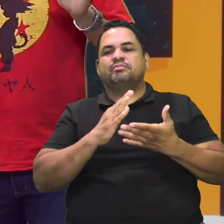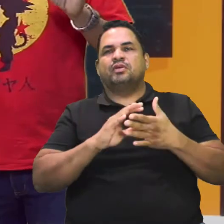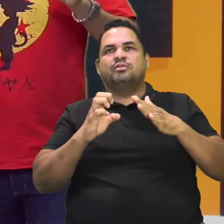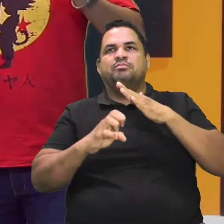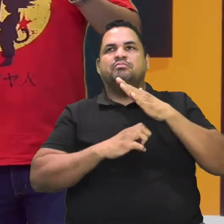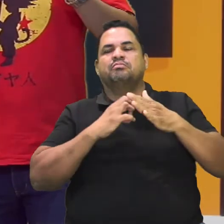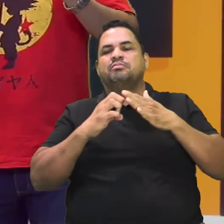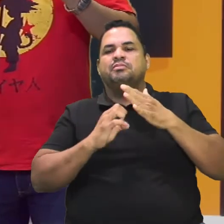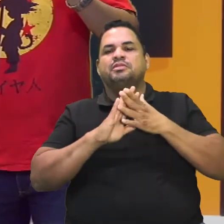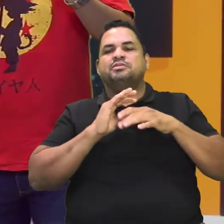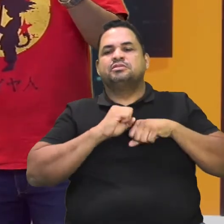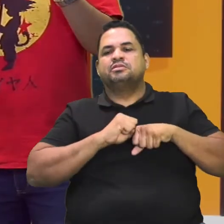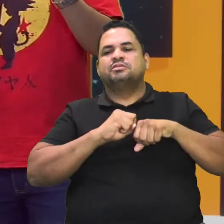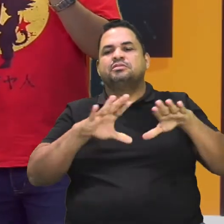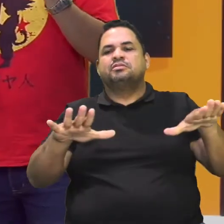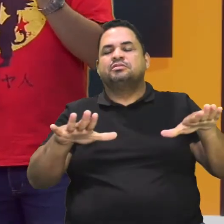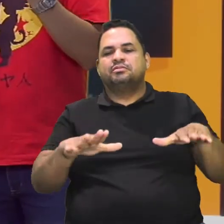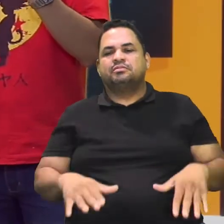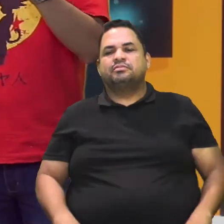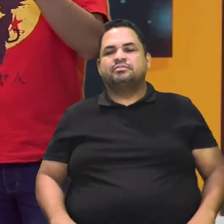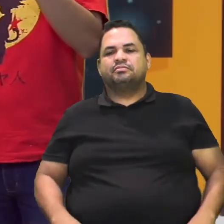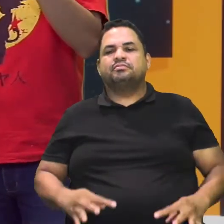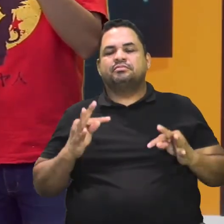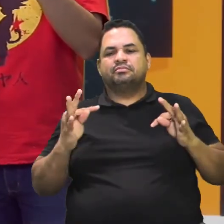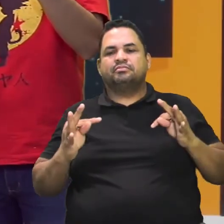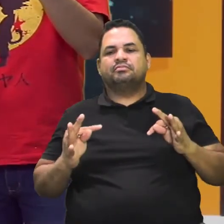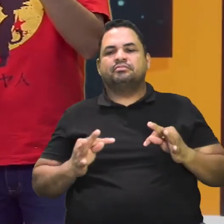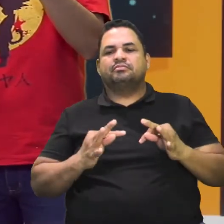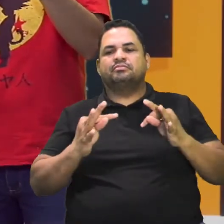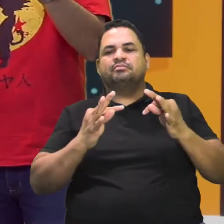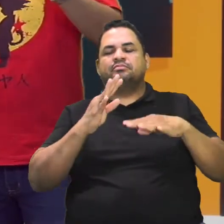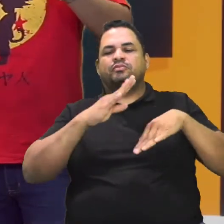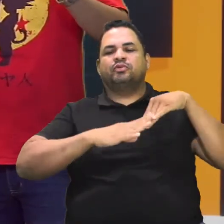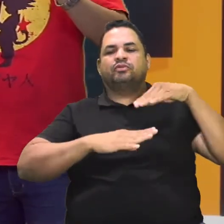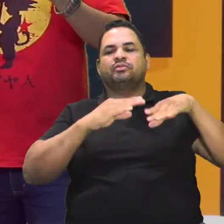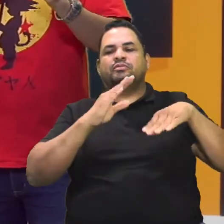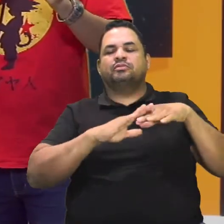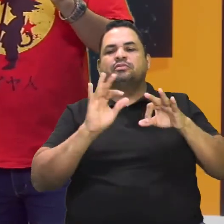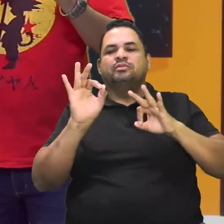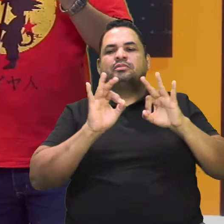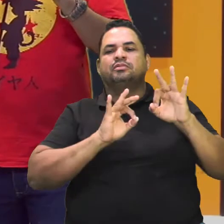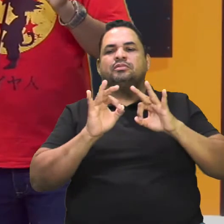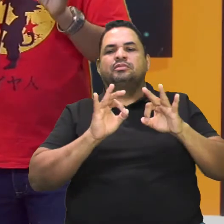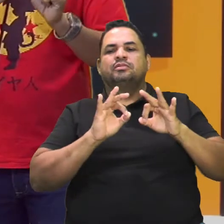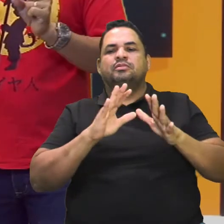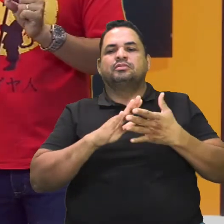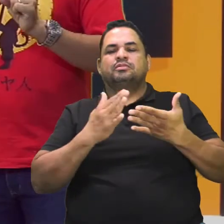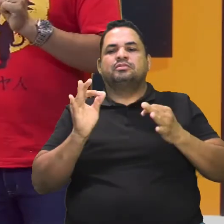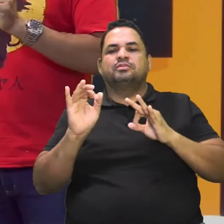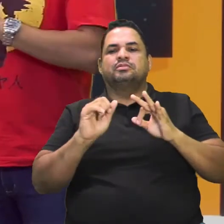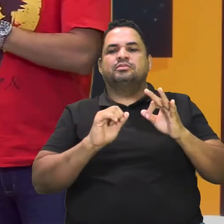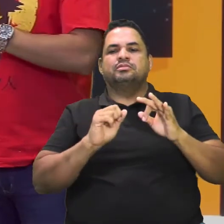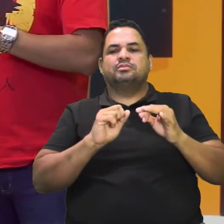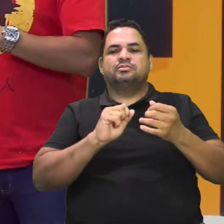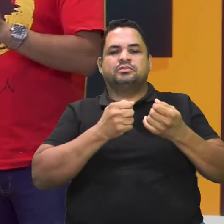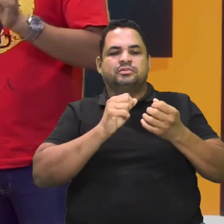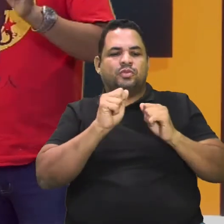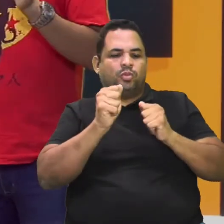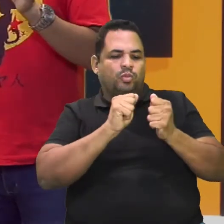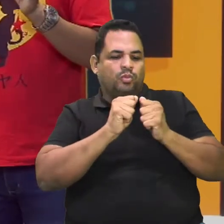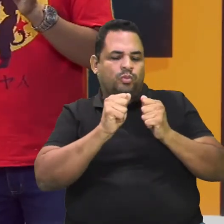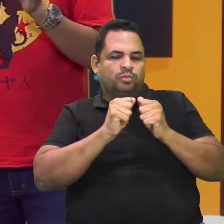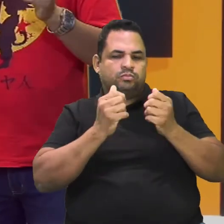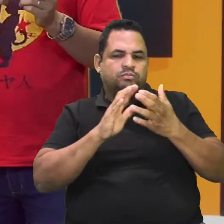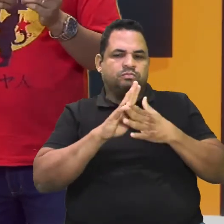que você assinou. O técnico vai lá e regula a antena, certinho. As nossas antenas são reguladas, né,